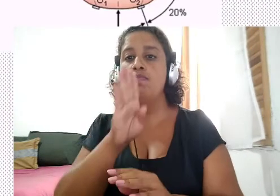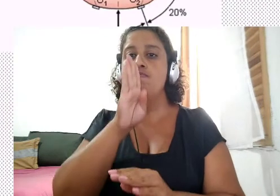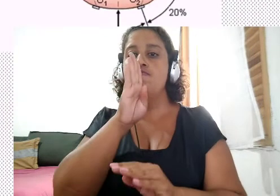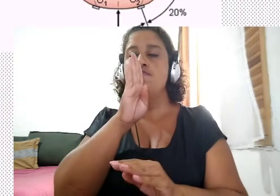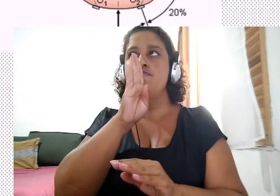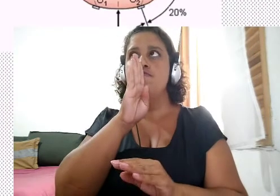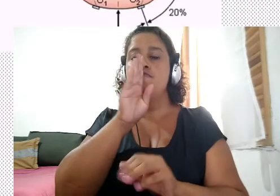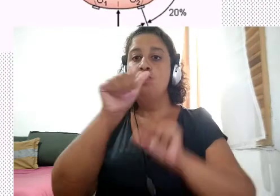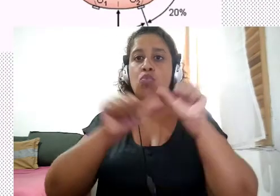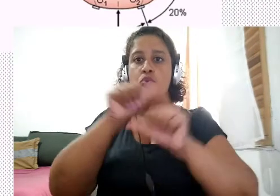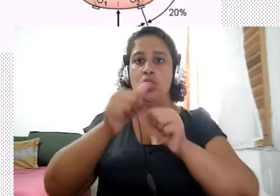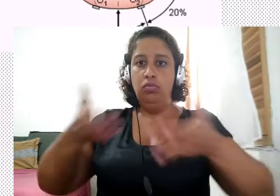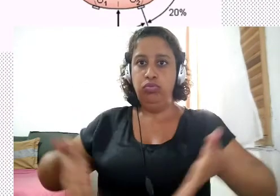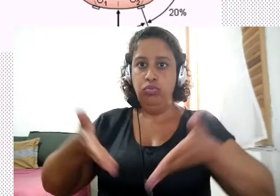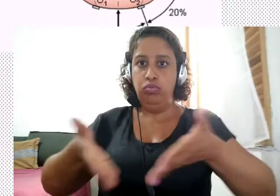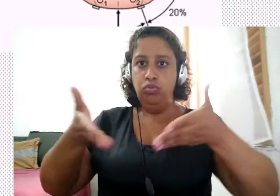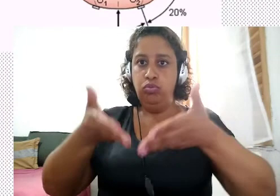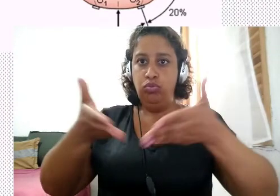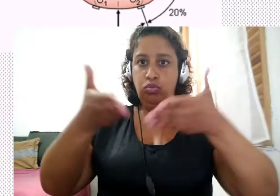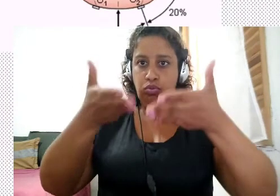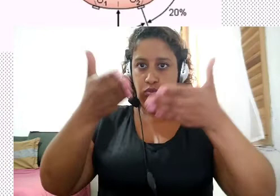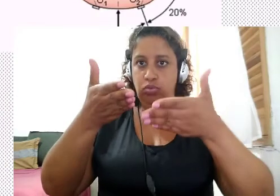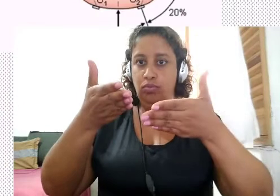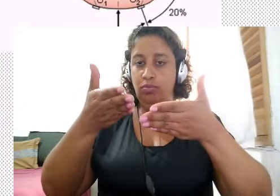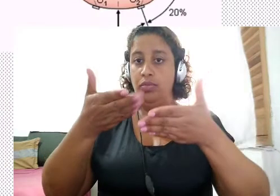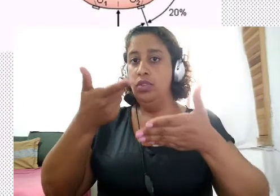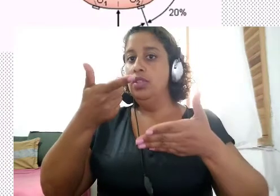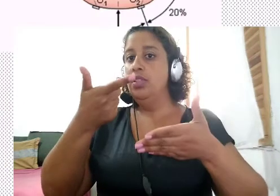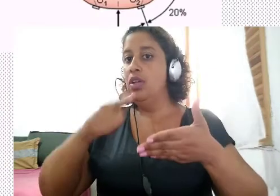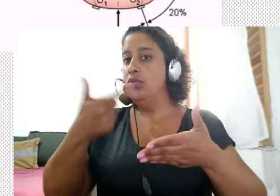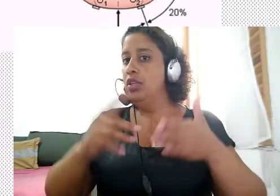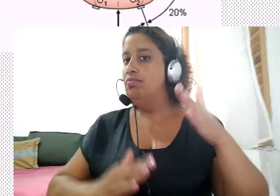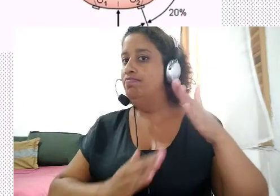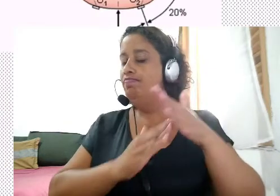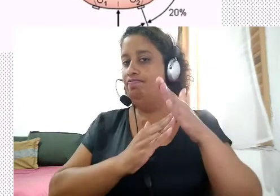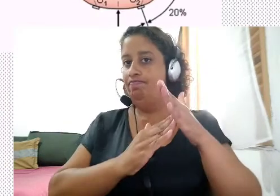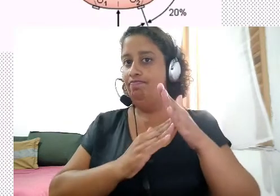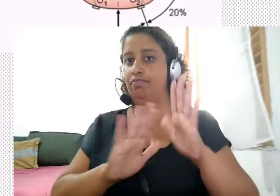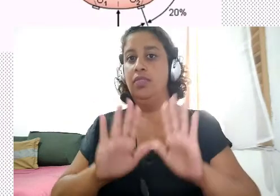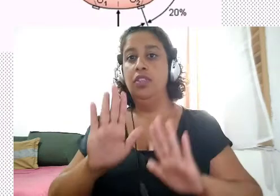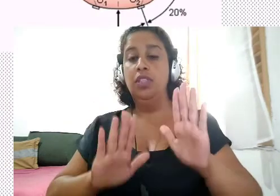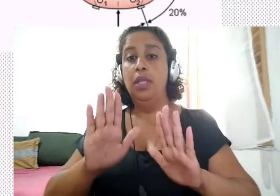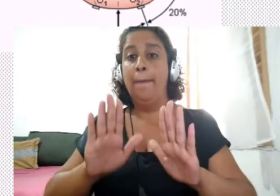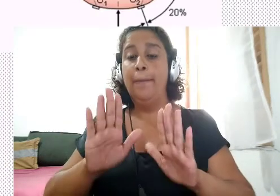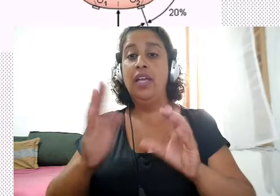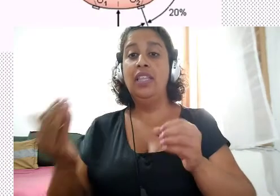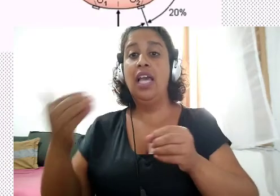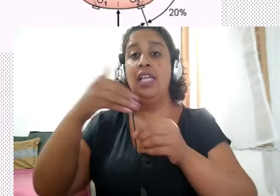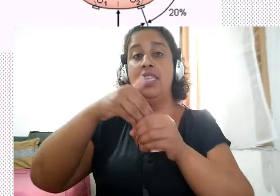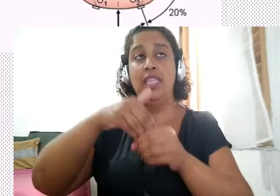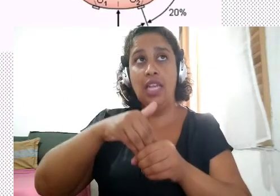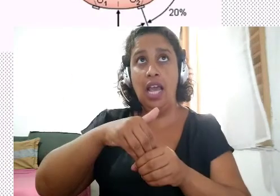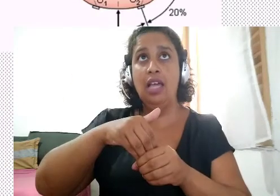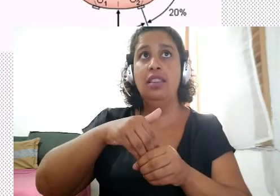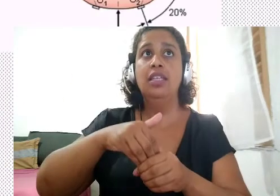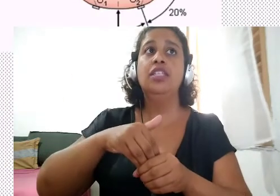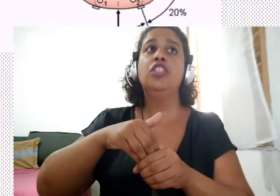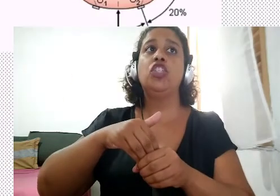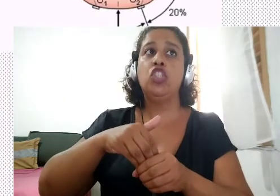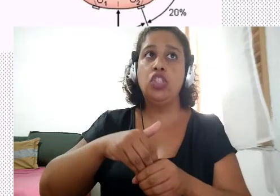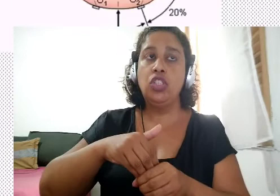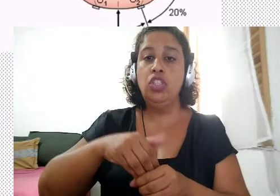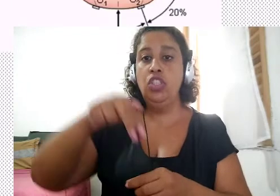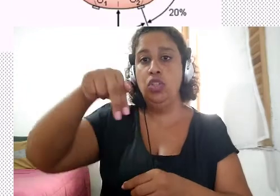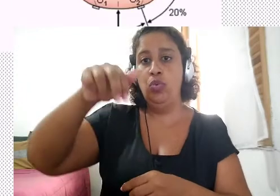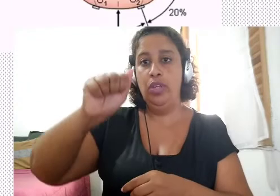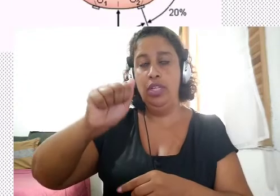representação esquemática como eles devem ser. E as gravações que eles fazem nas diferentes potencial variam de amplitude, de acordo com o tipo de eletrodo que a